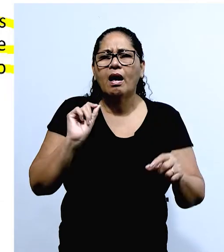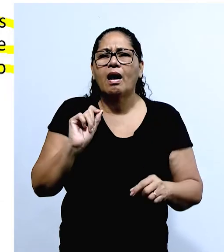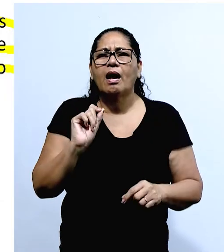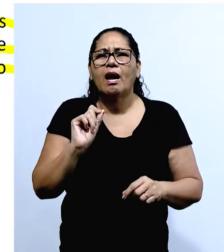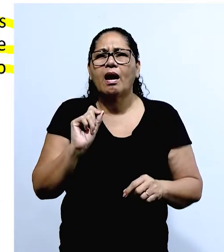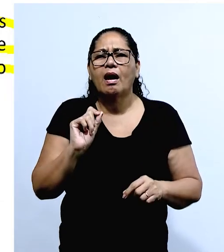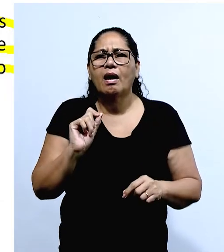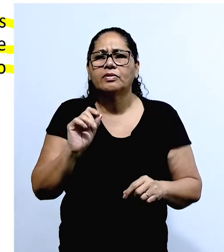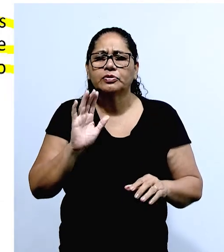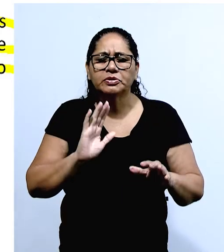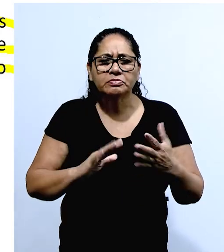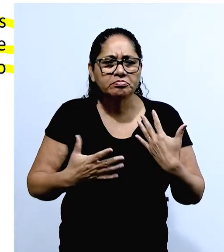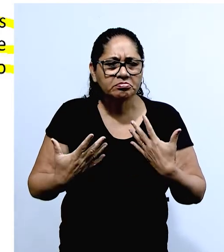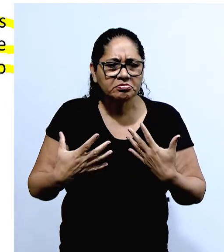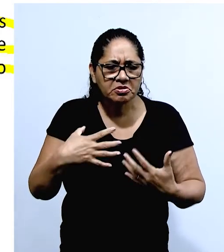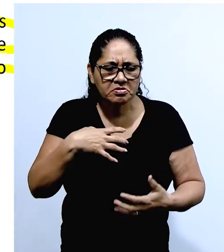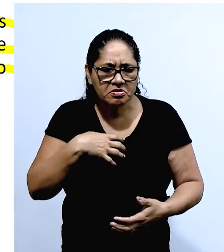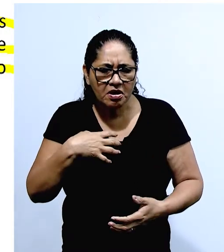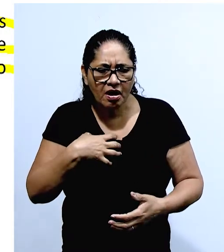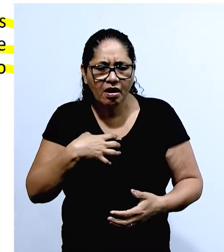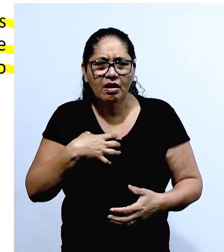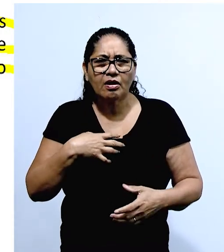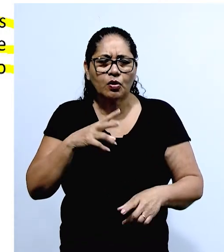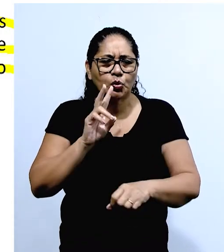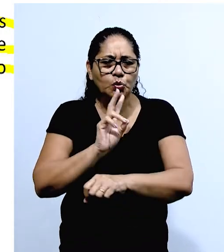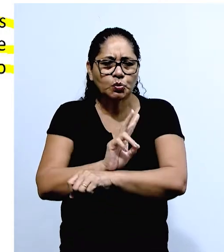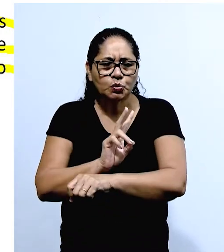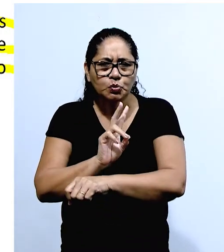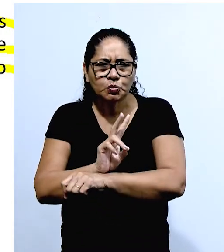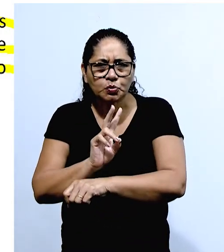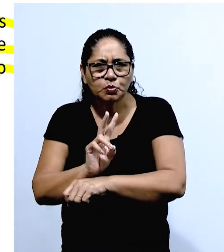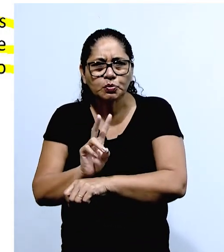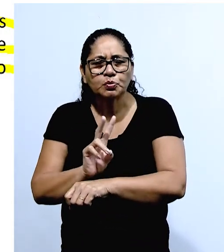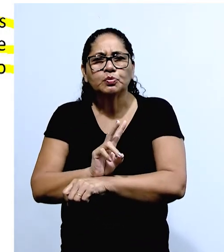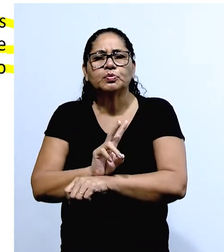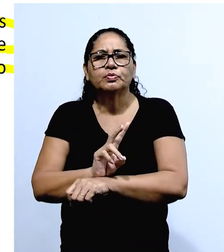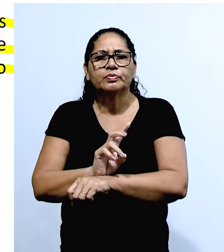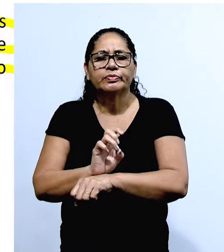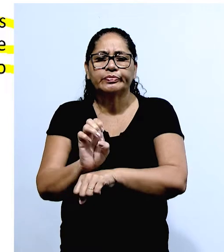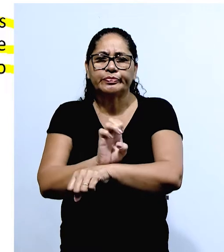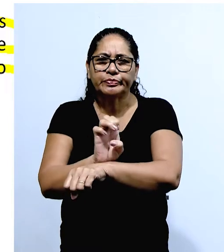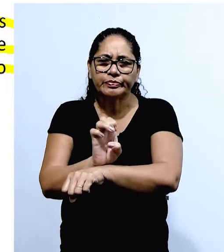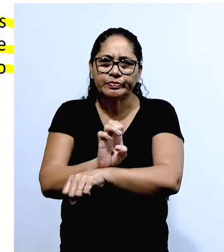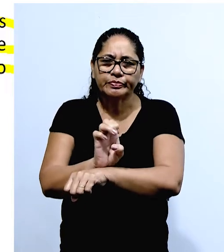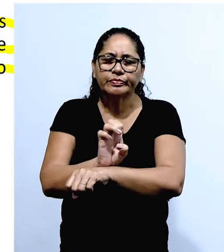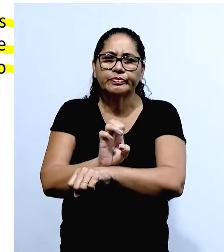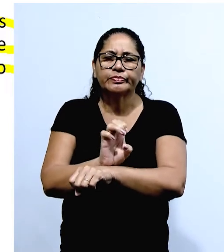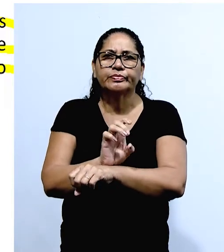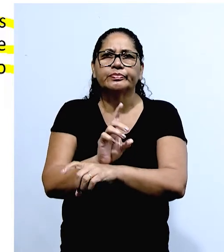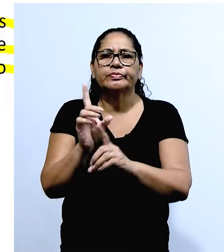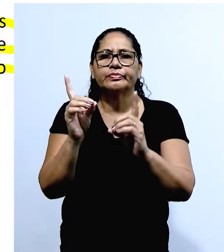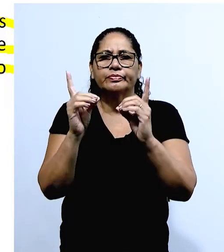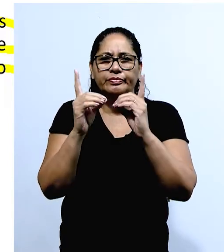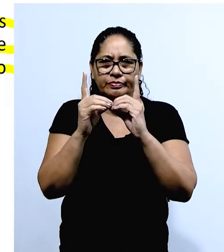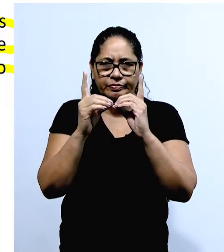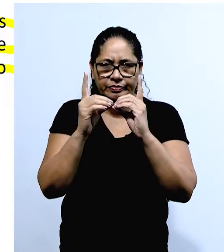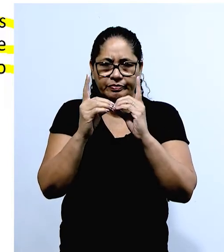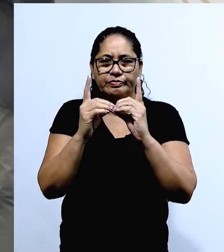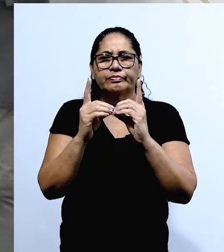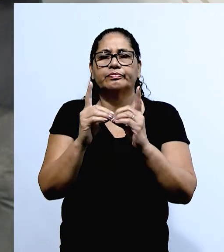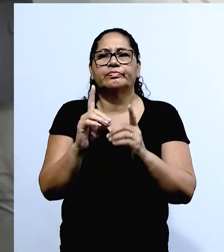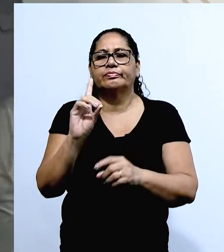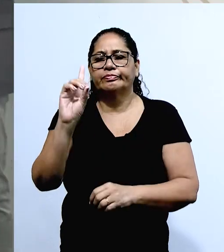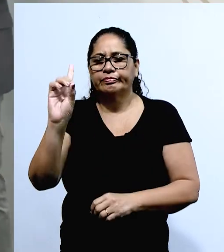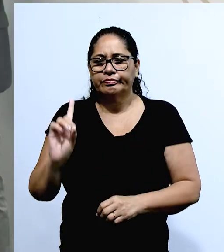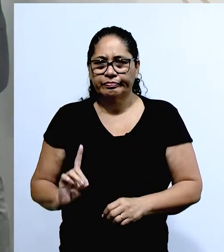maneira, né, ela quer exercer aqui? Preservando sempre o Estado democrático de direito. Então a gente tem